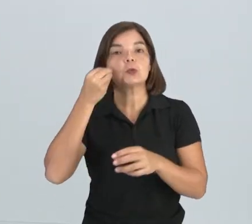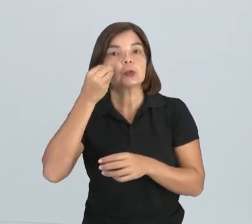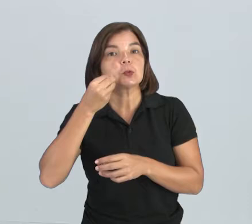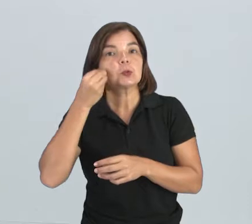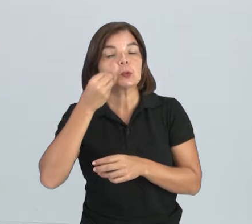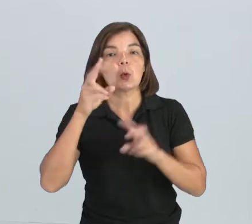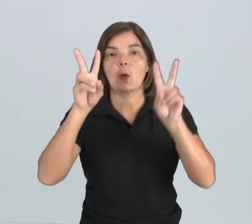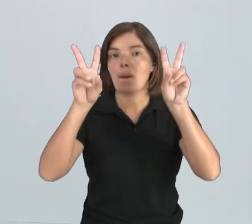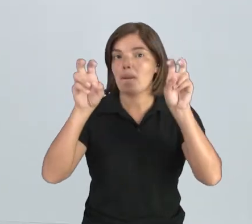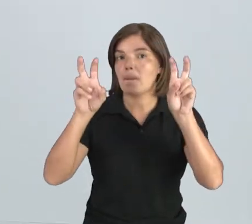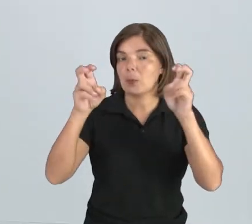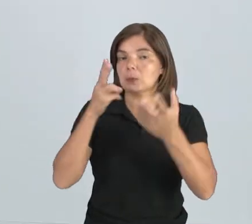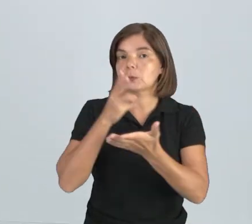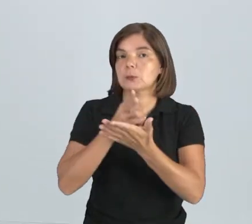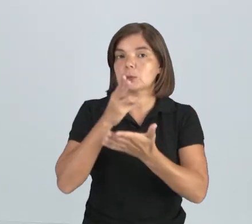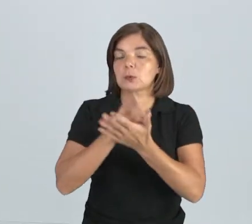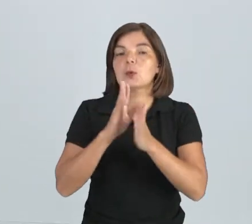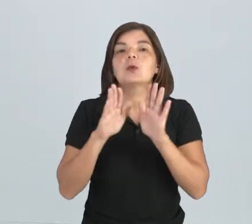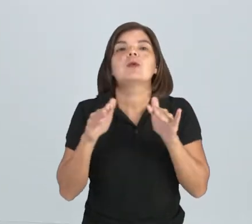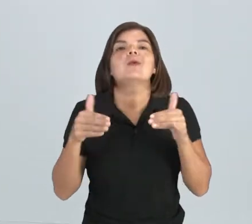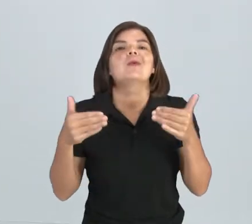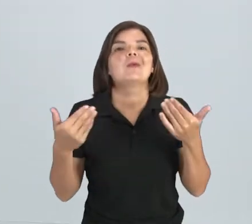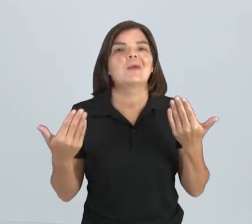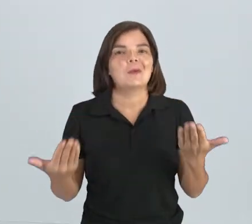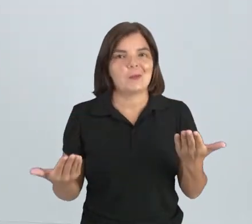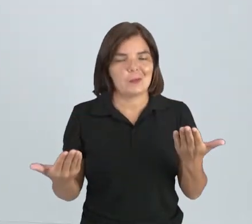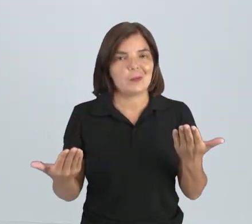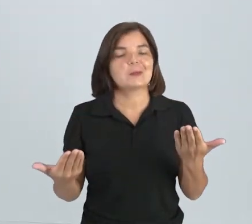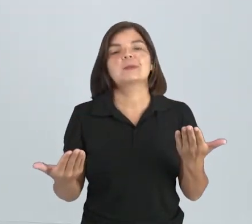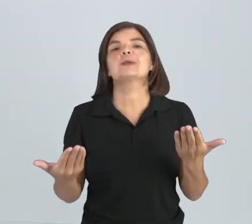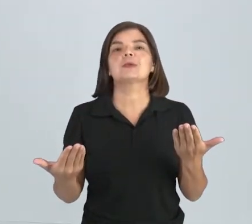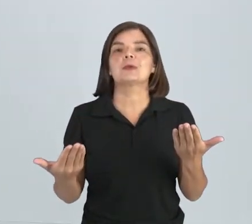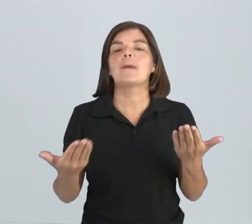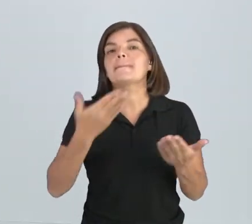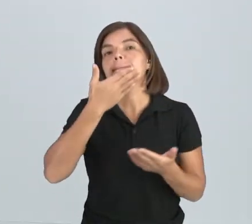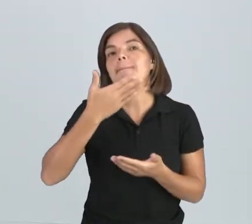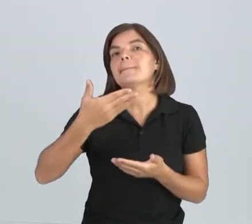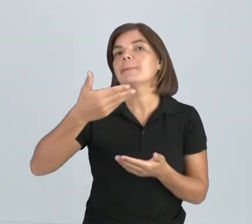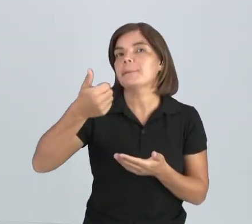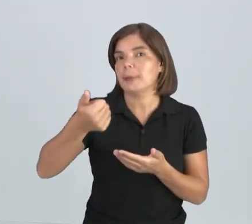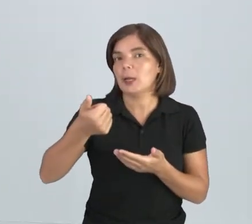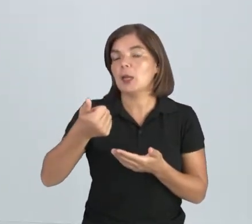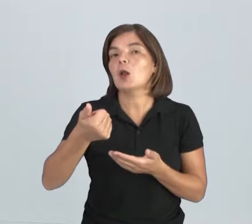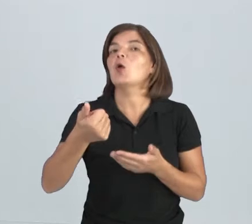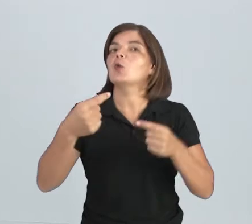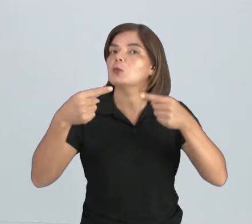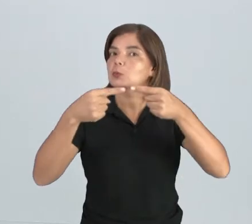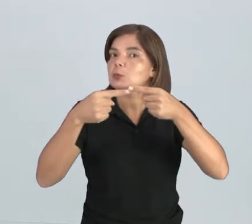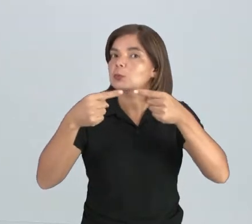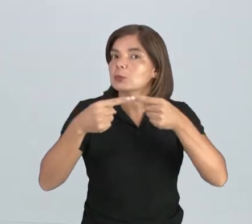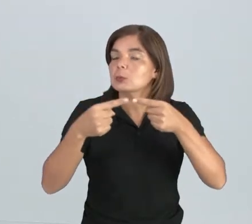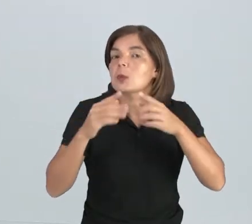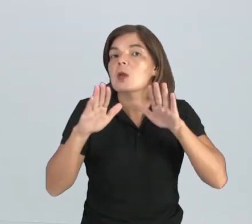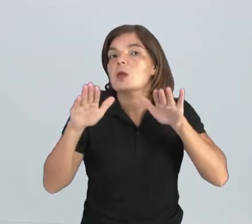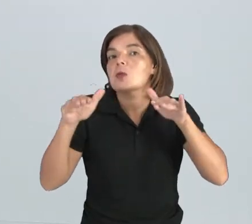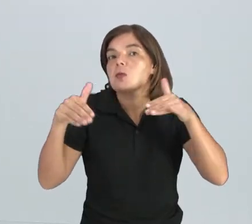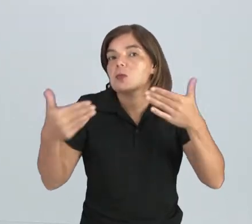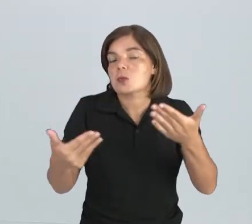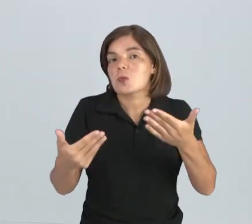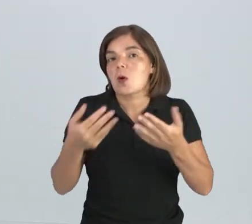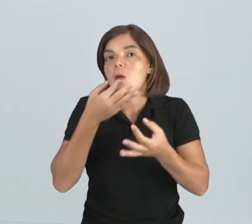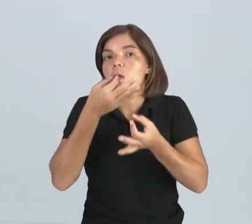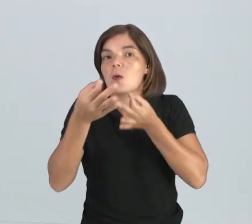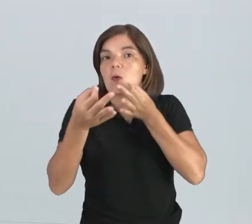mesmo assunto para ver qual é a que melhor se enquadra e qual das